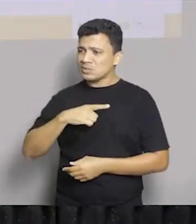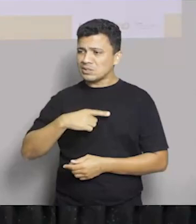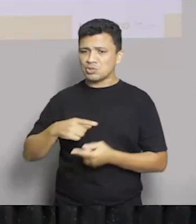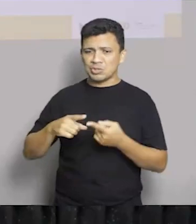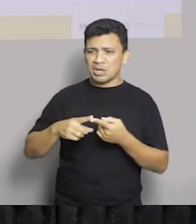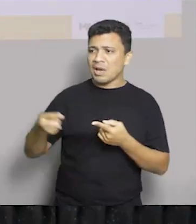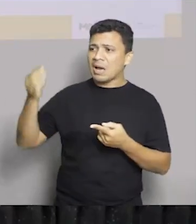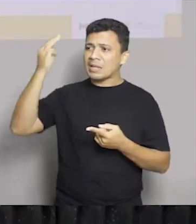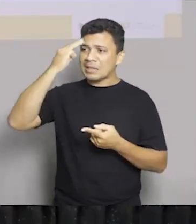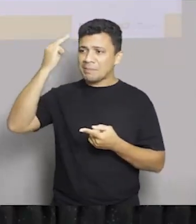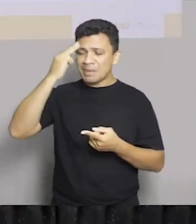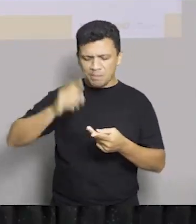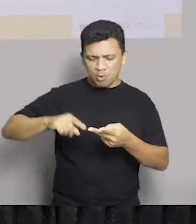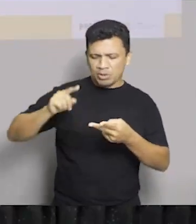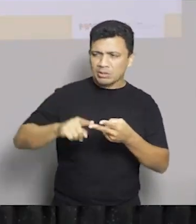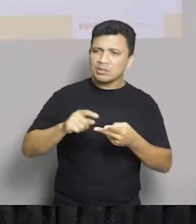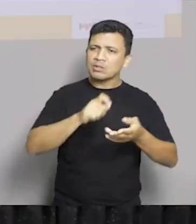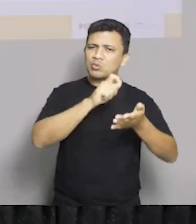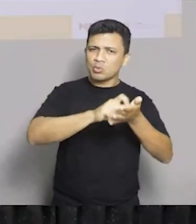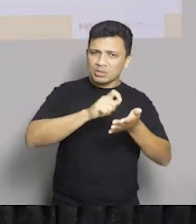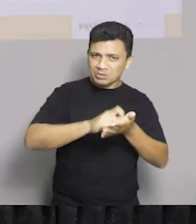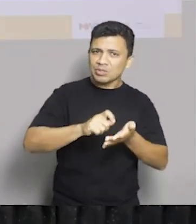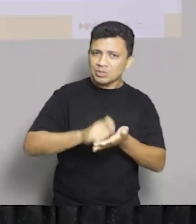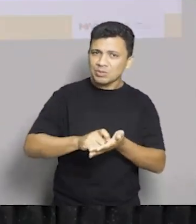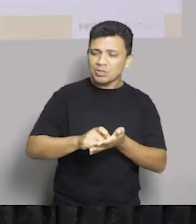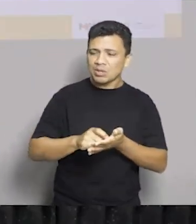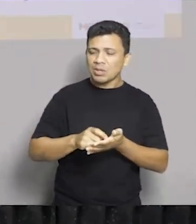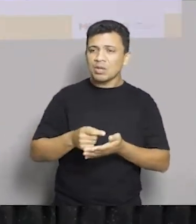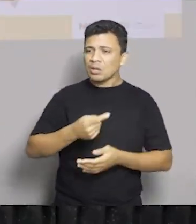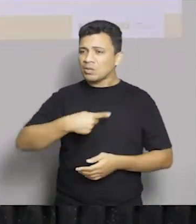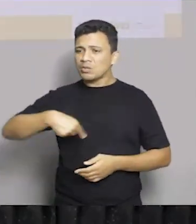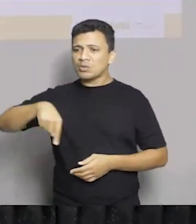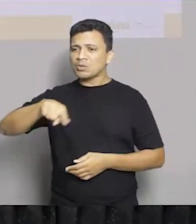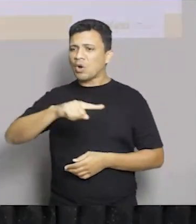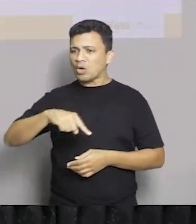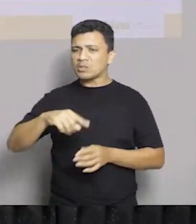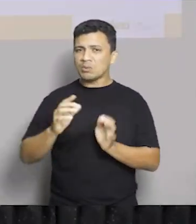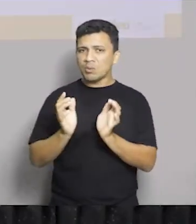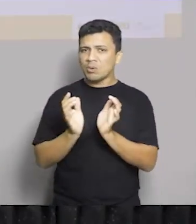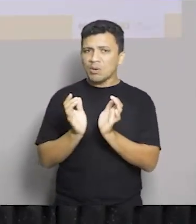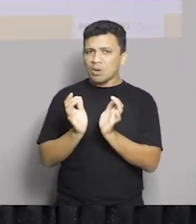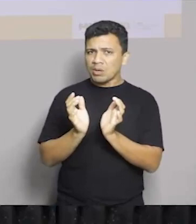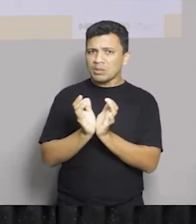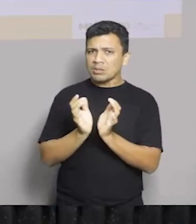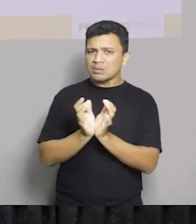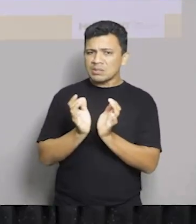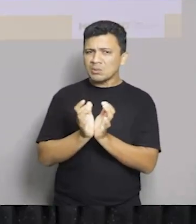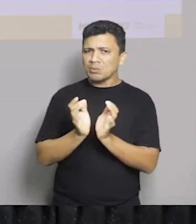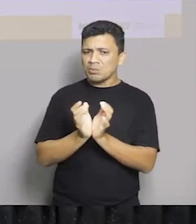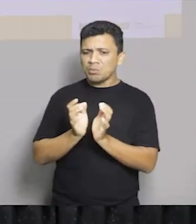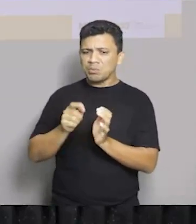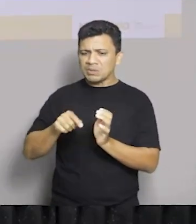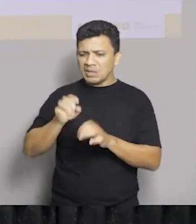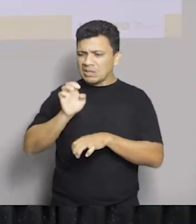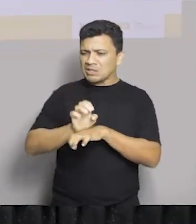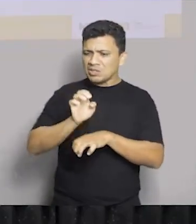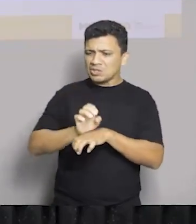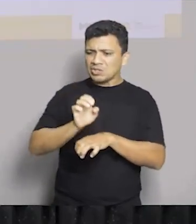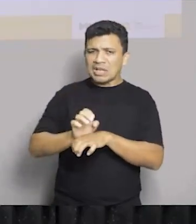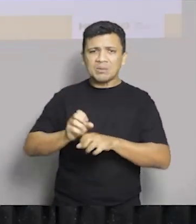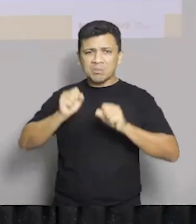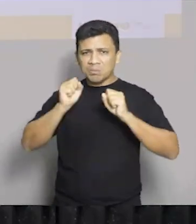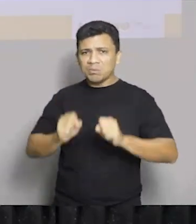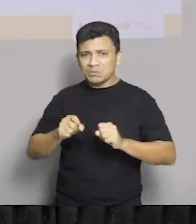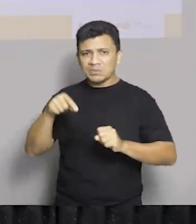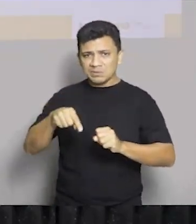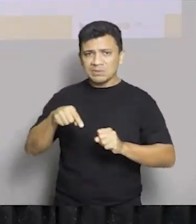memória existe nos registros então nós o partido quer dizer esse estado totalitário quem tem o poder naquele